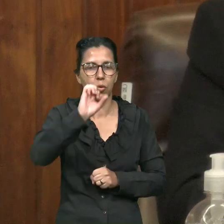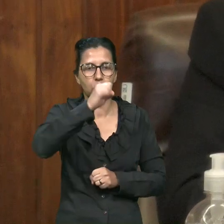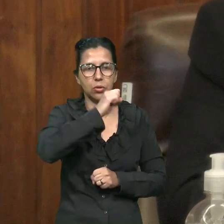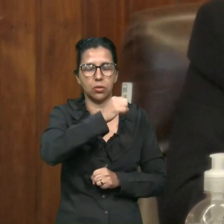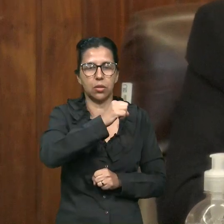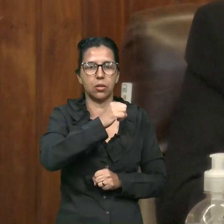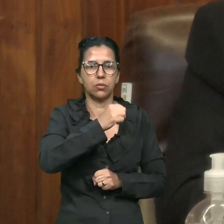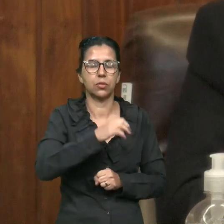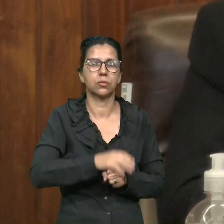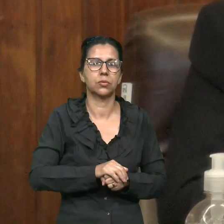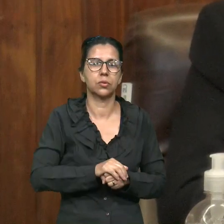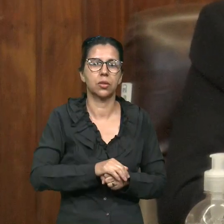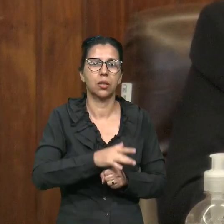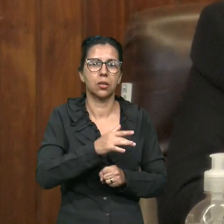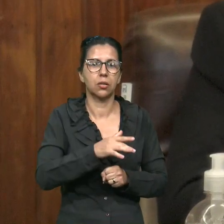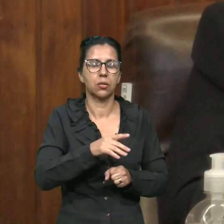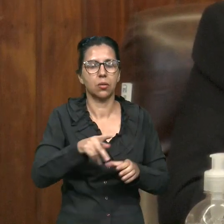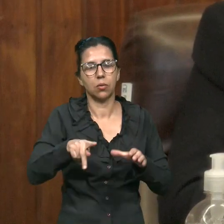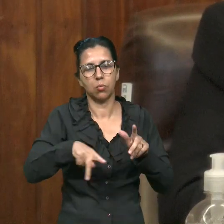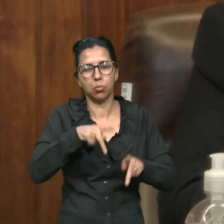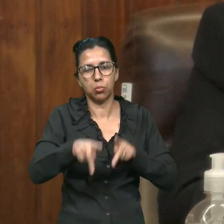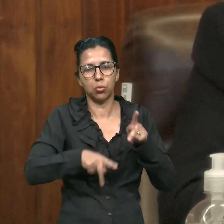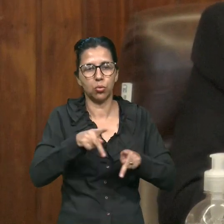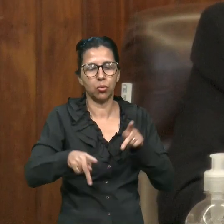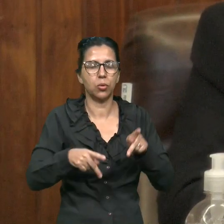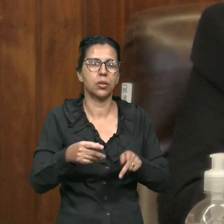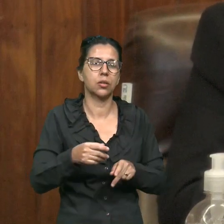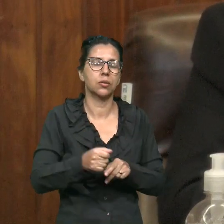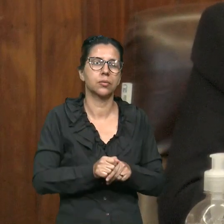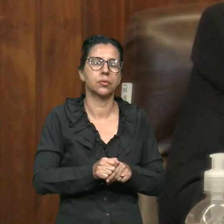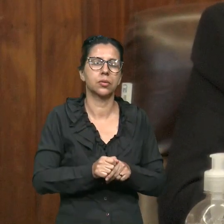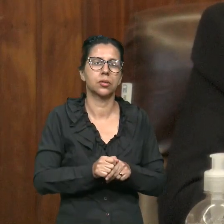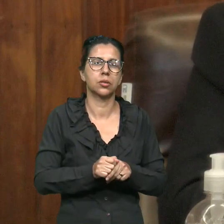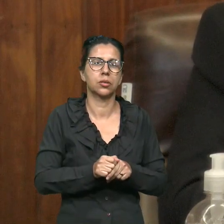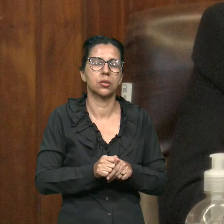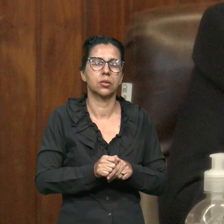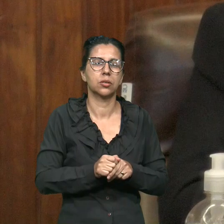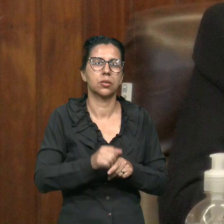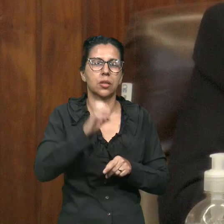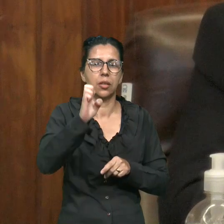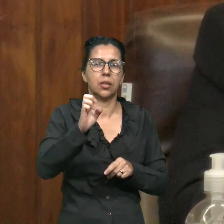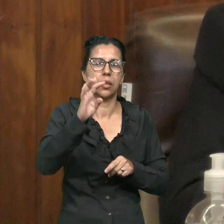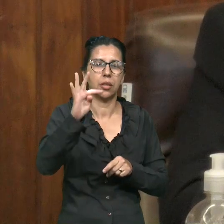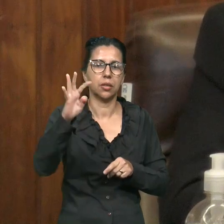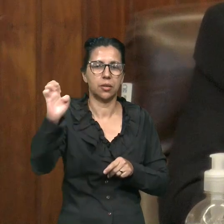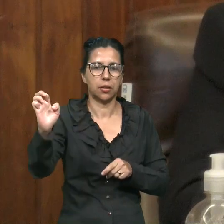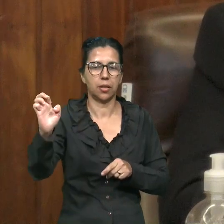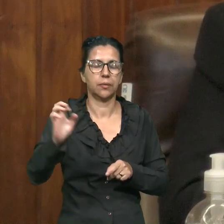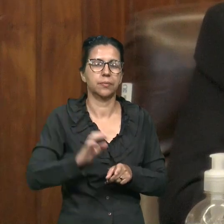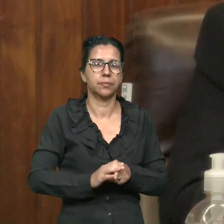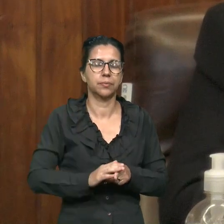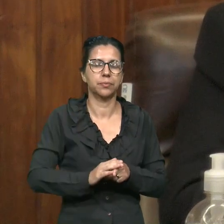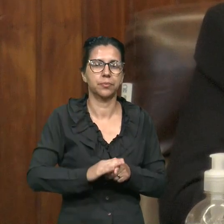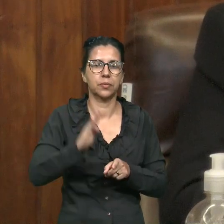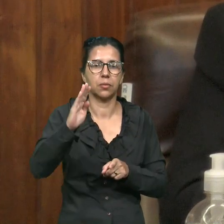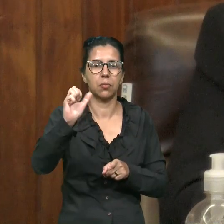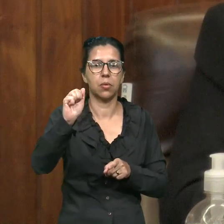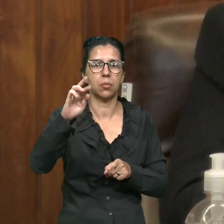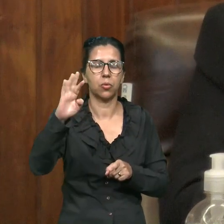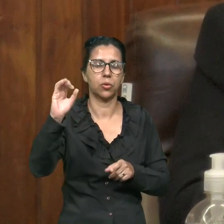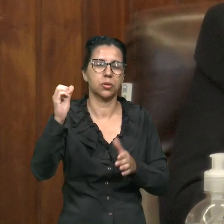Oitavo, concorrência pública 07/2018, ETE Barbosa. Valor do